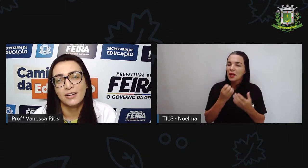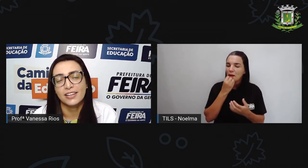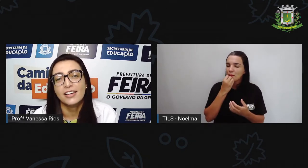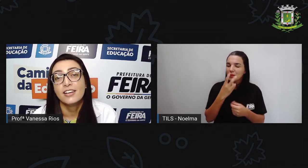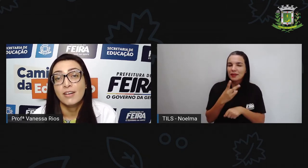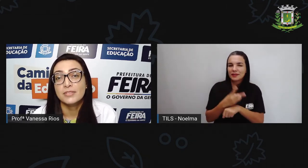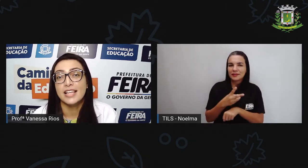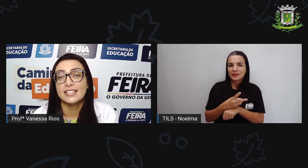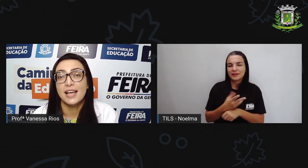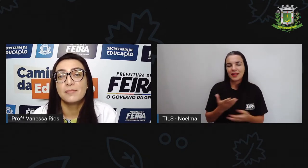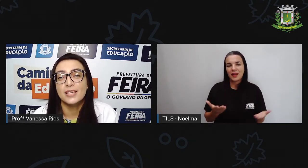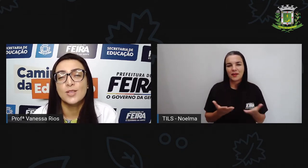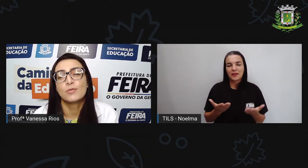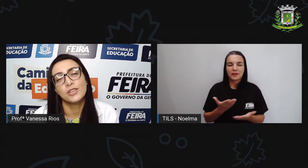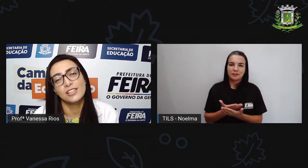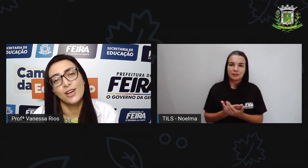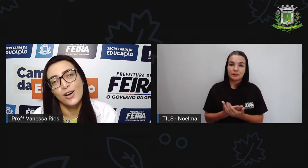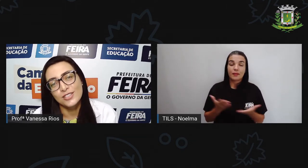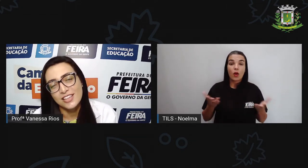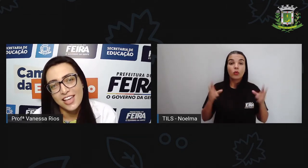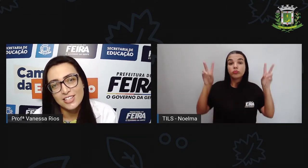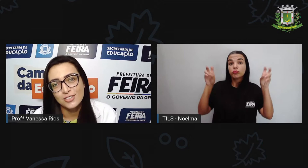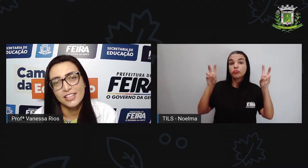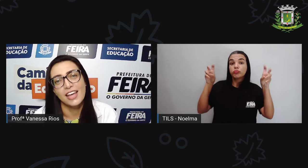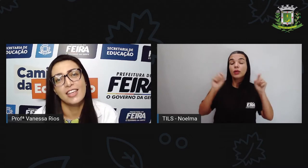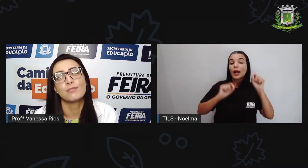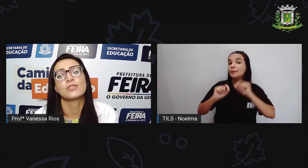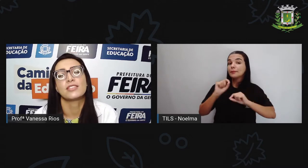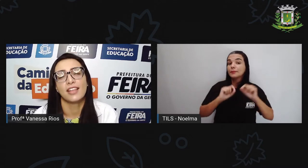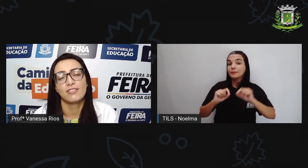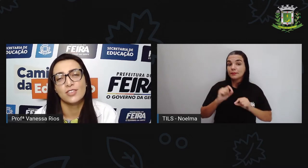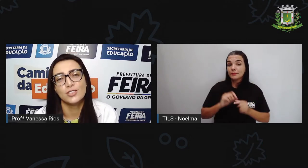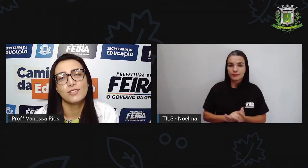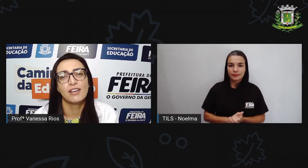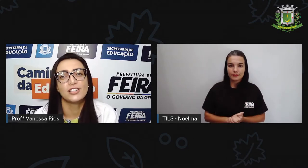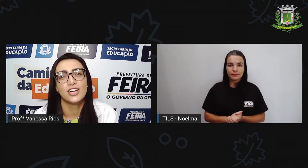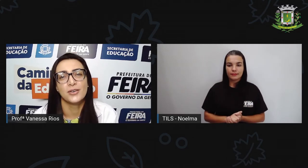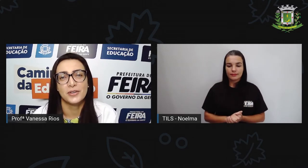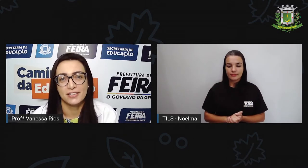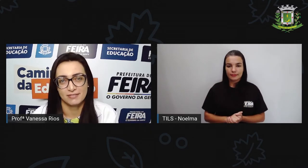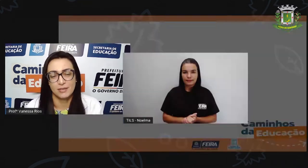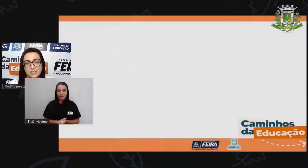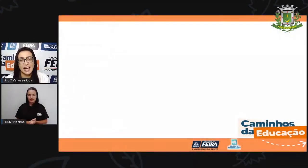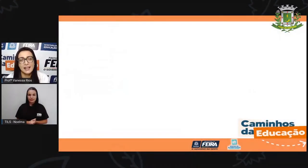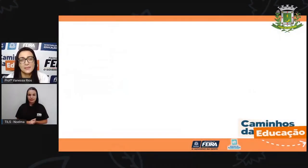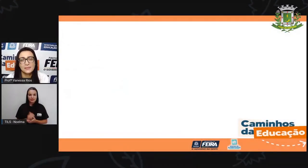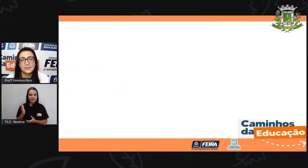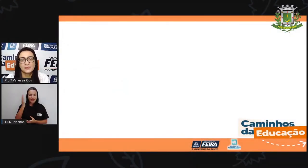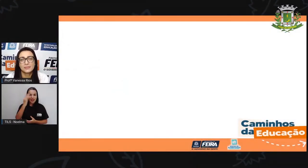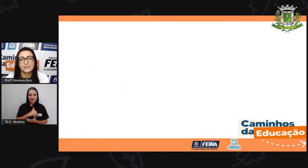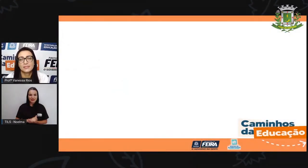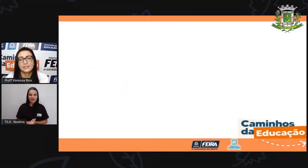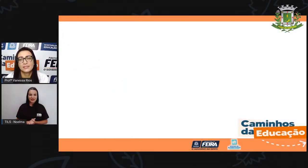videoaula. Vamos lá saber sobre o que nós estudaremos na videoaula de agora. Vamos lá?